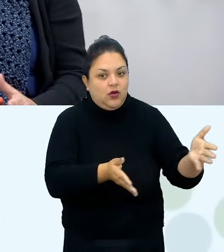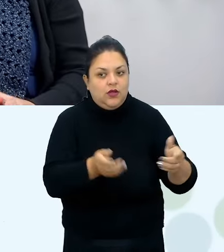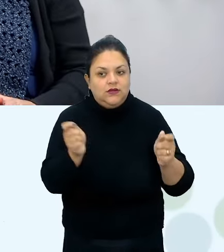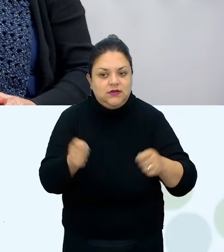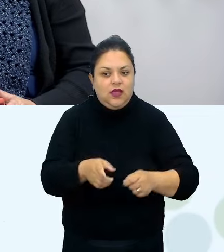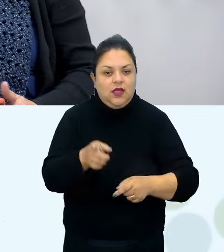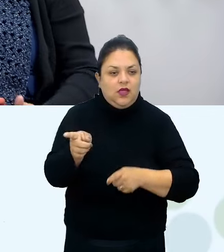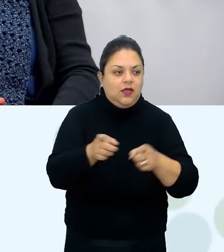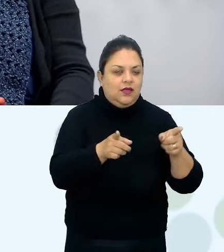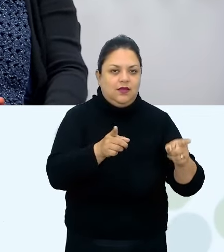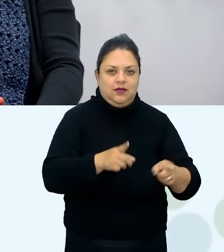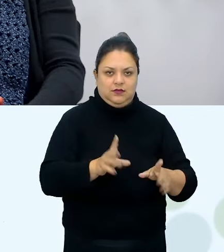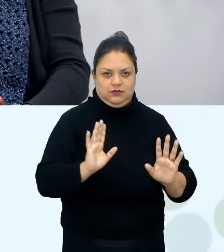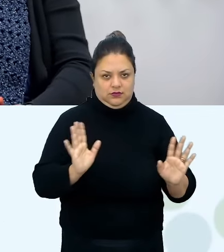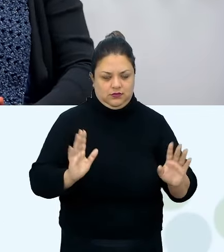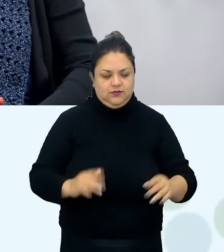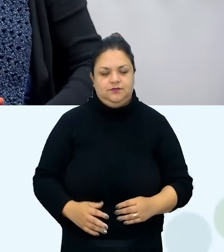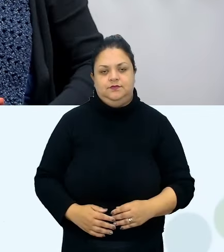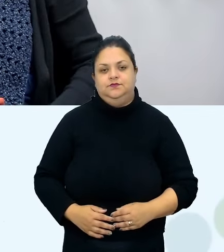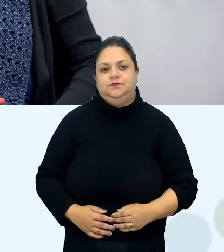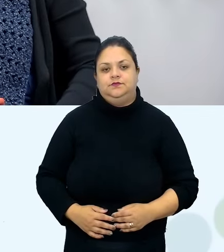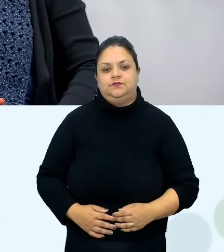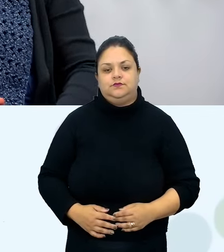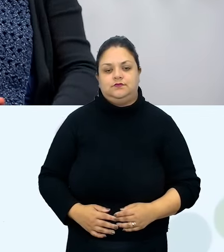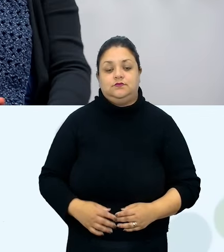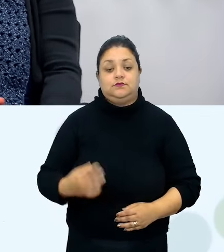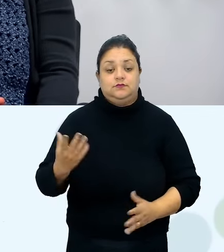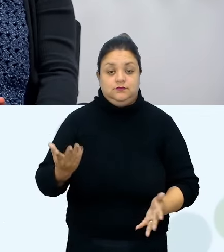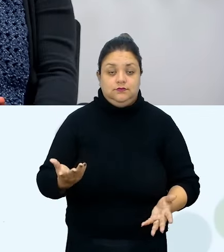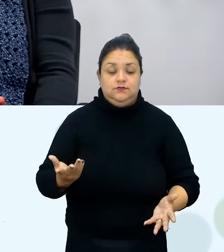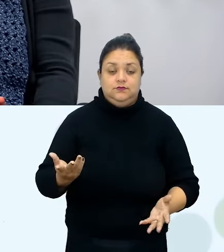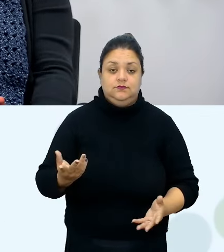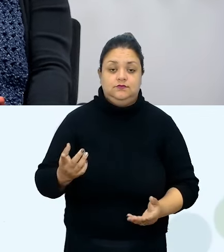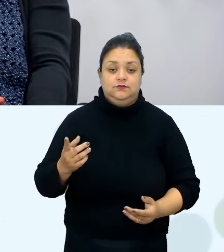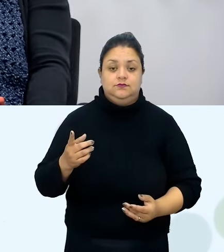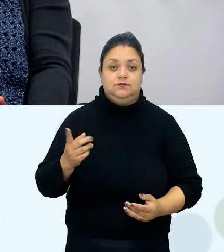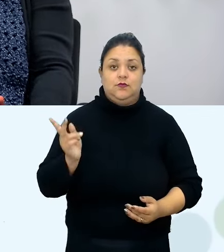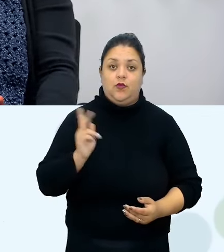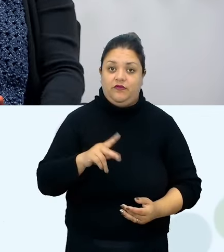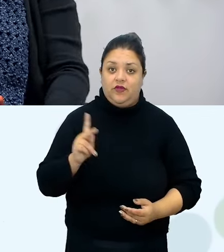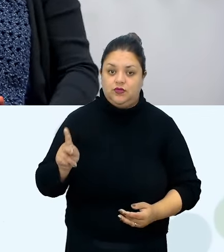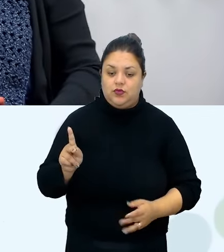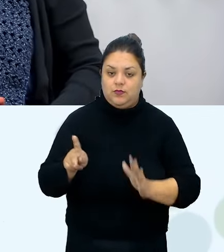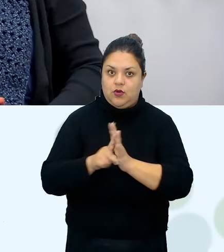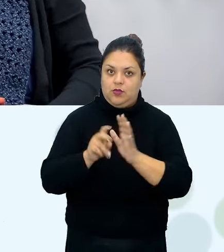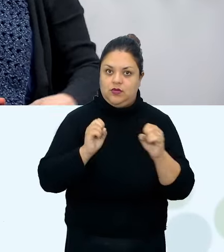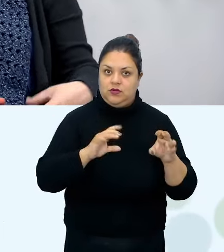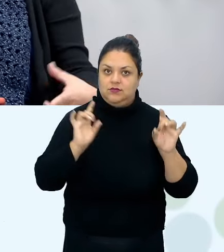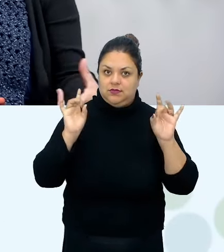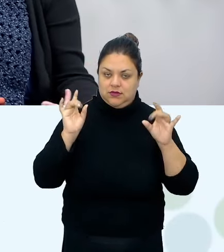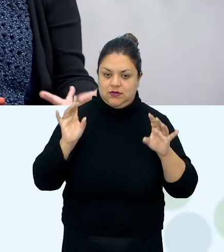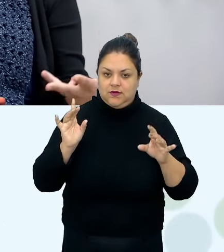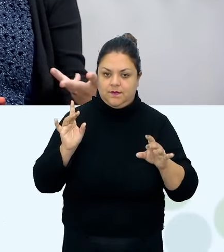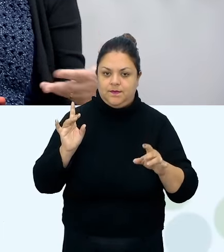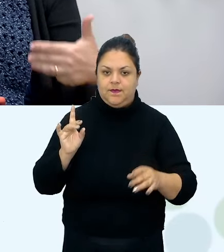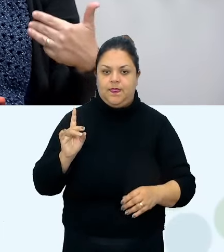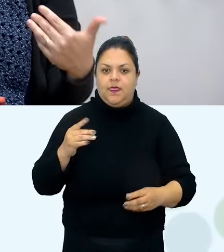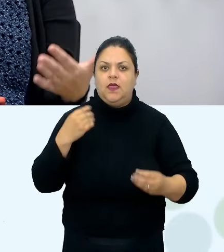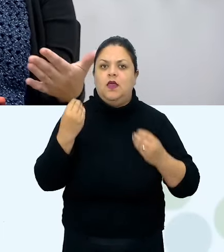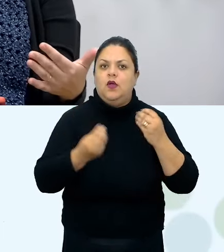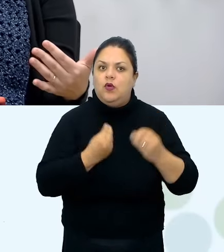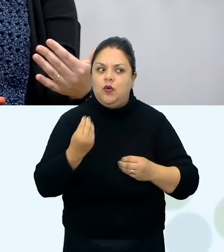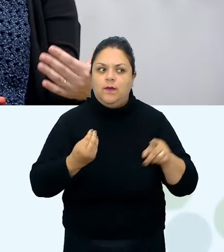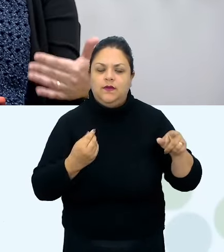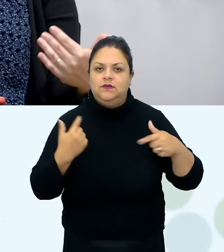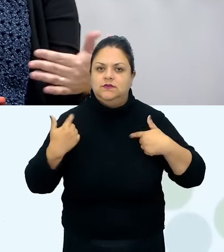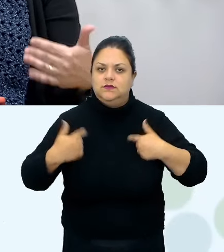possibilitando aí alguns acessos. Então, assim, nossos professores especializados dentro da escola, como você acha que eles poderiam